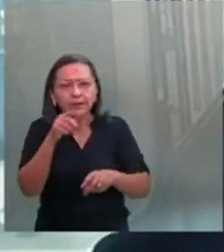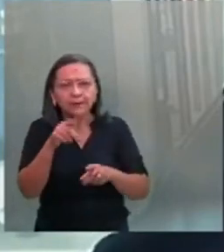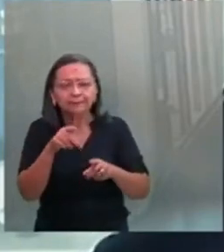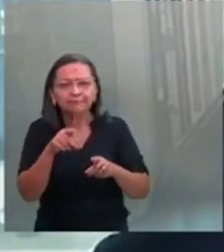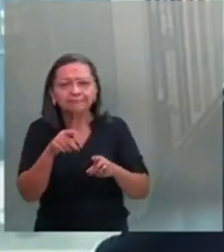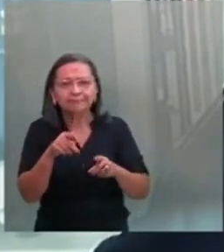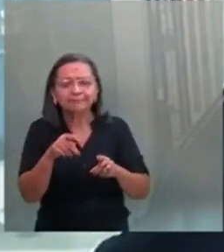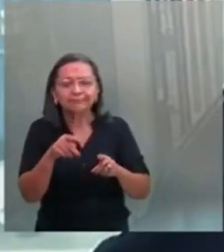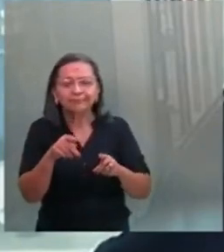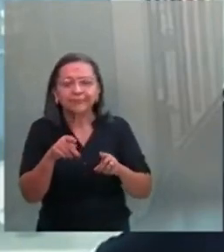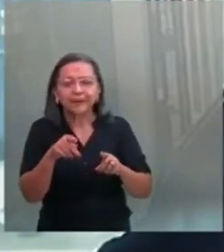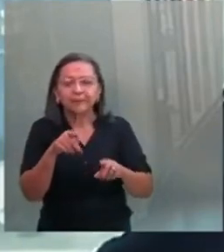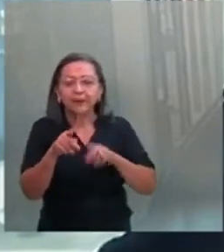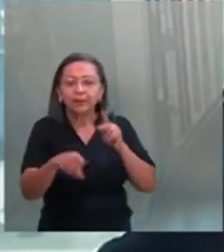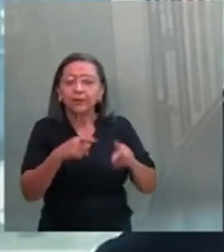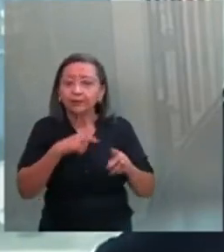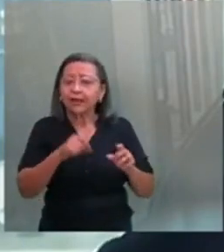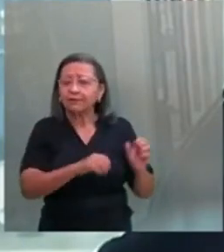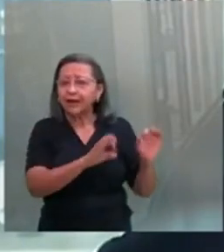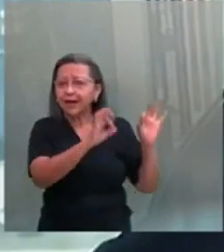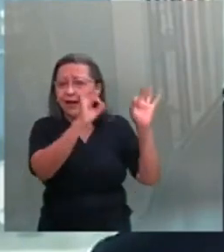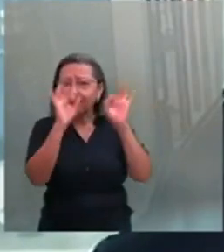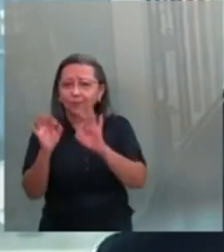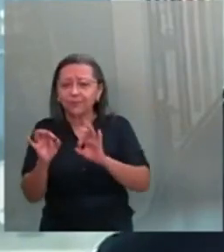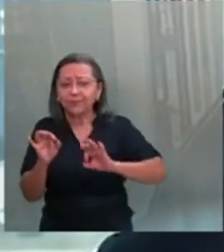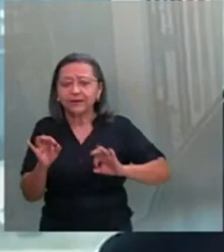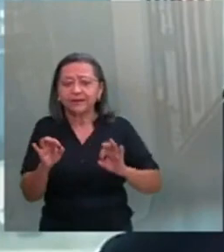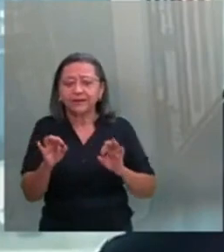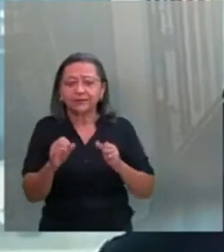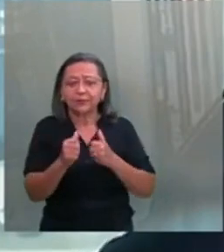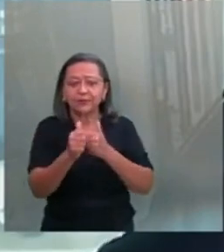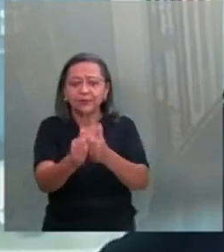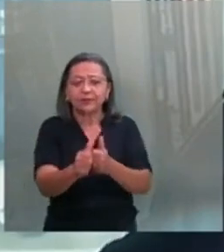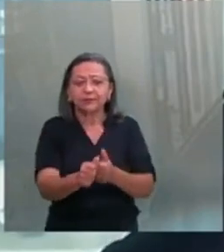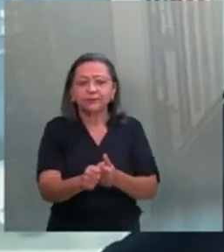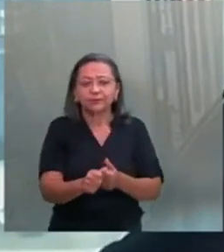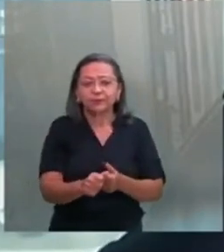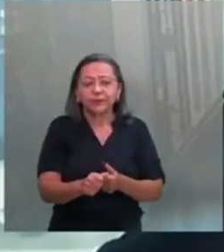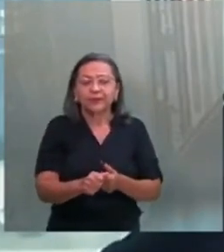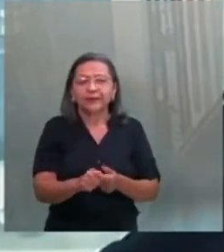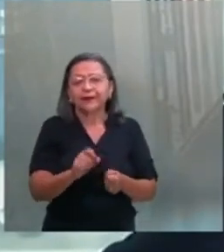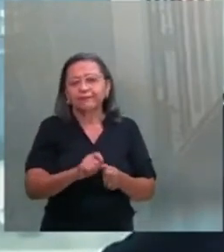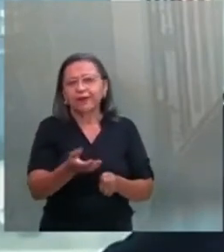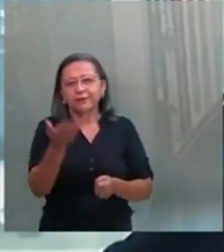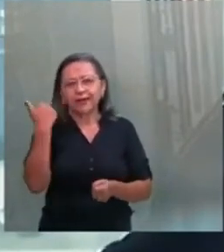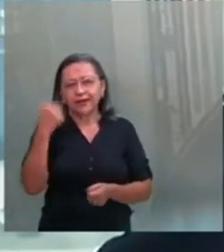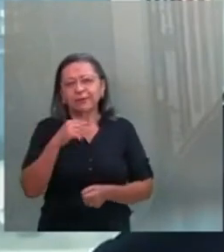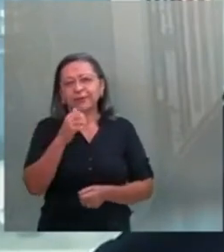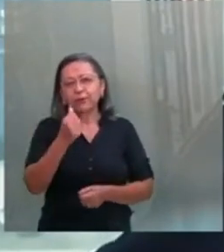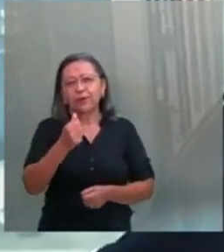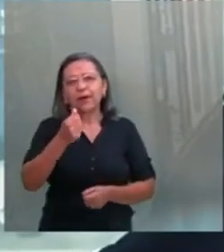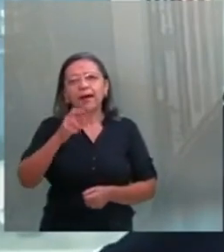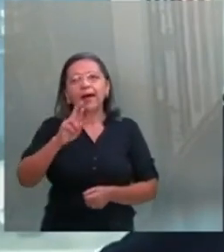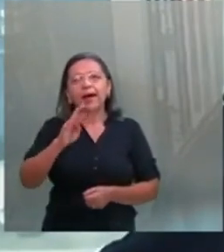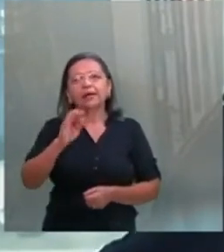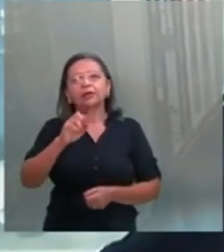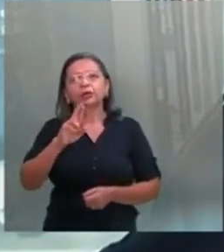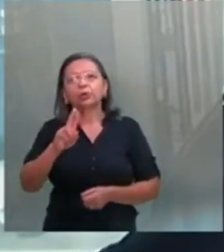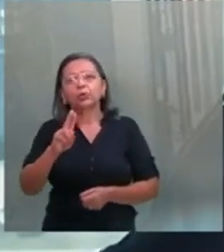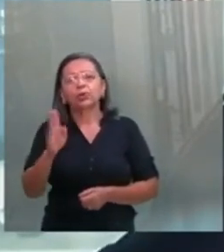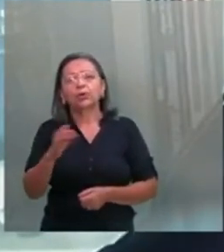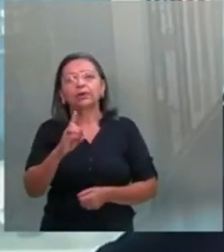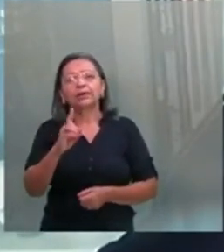que eu estava acompanhando, inclusive eram feitos pelo Arthur da Távola, né, o Paulo Alberto, que era senador e